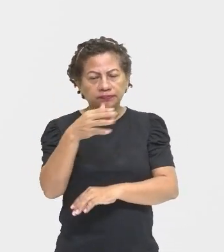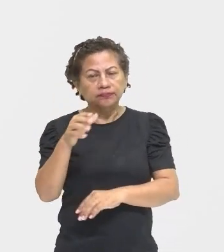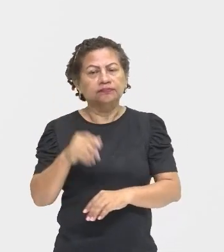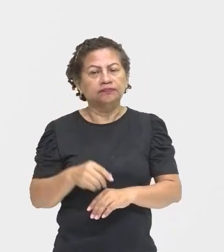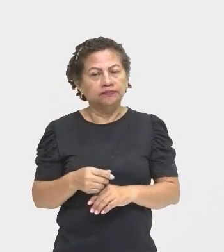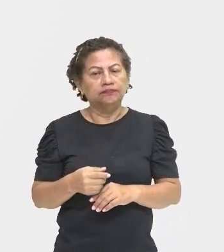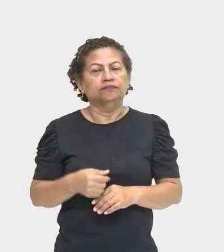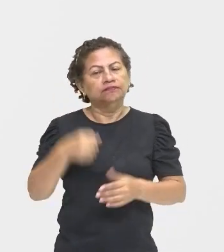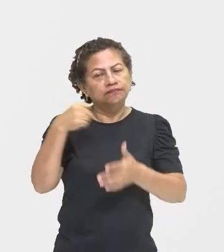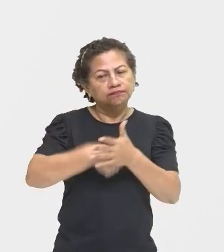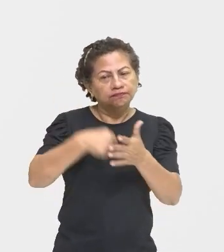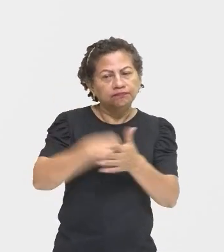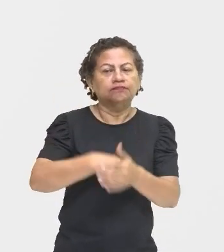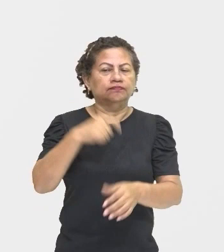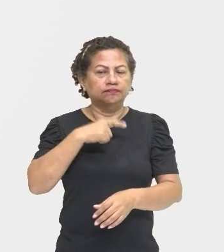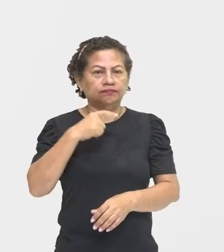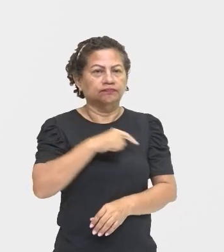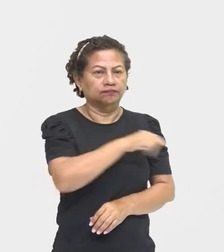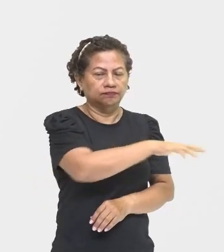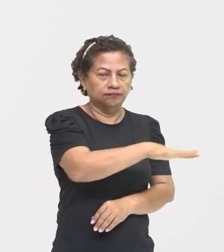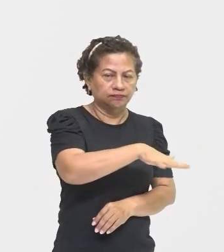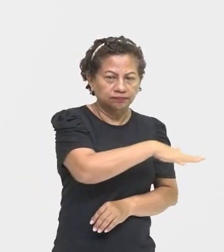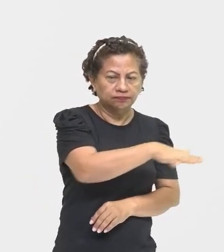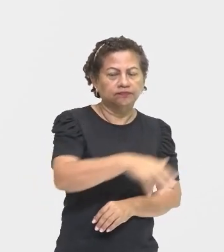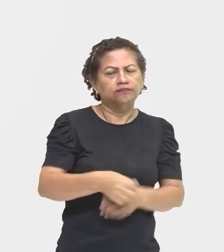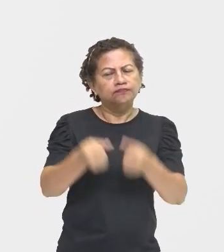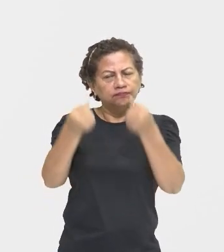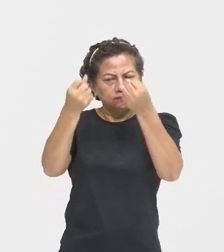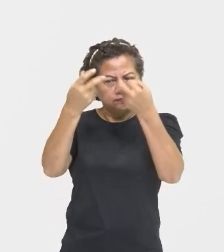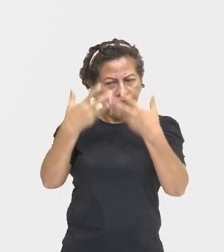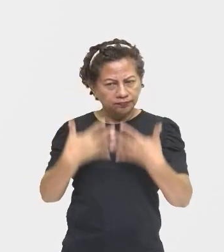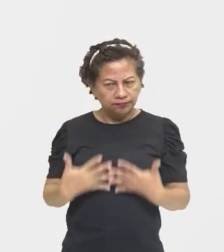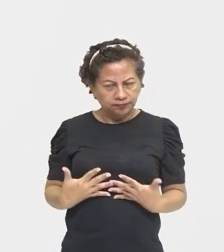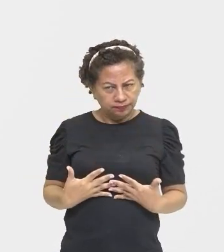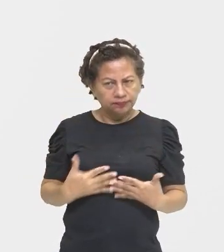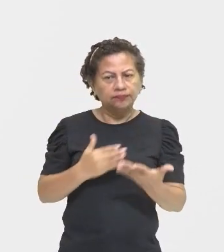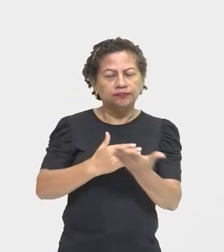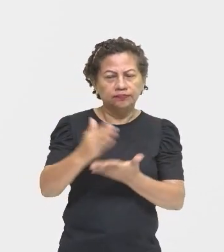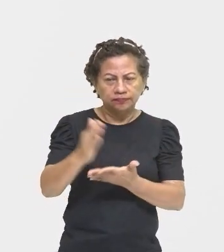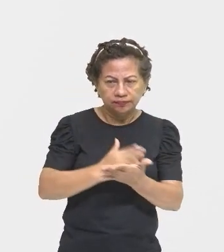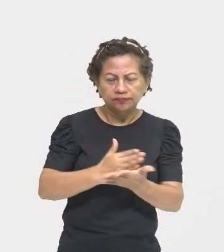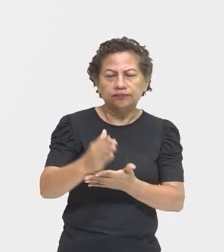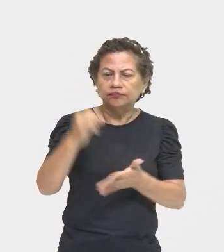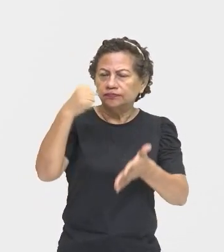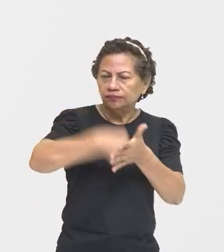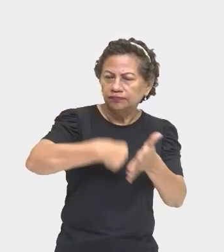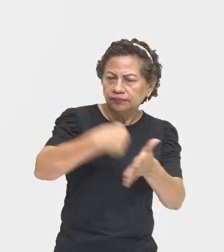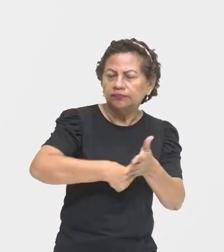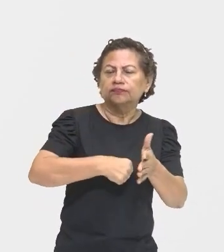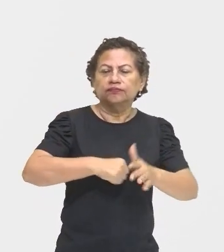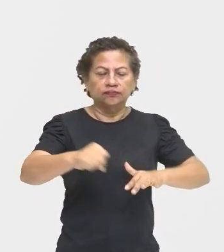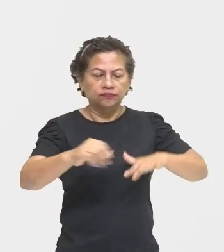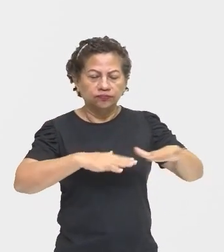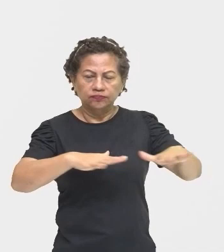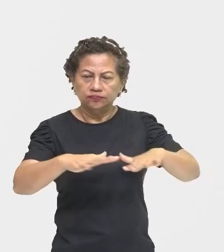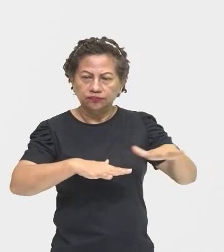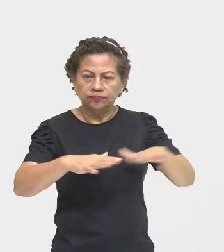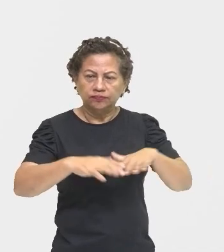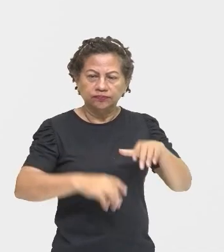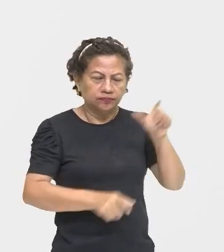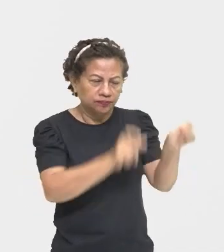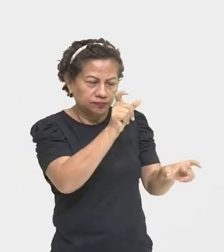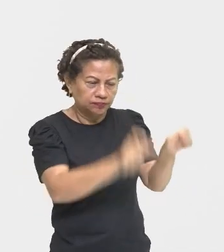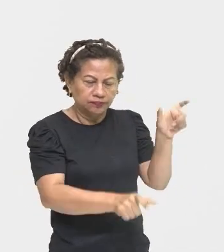gente tem no campo. E aí eu destaco para vocês algumas bandeiras de luta dos movimentos sociais do campo.